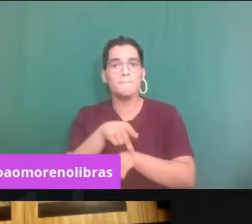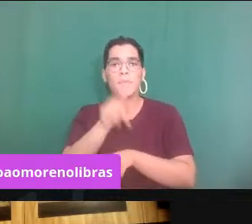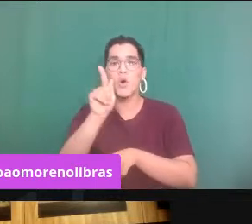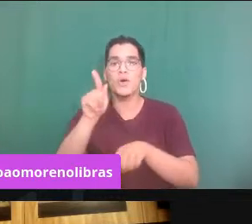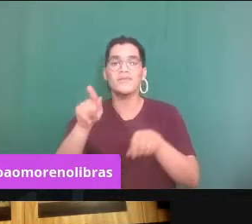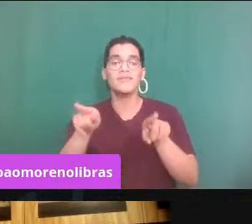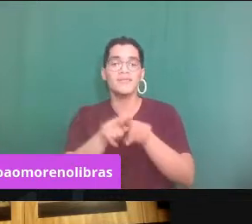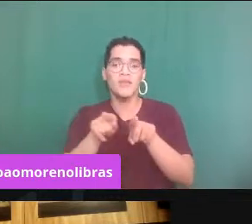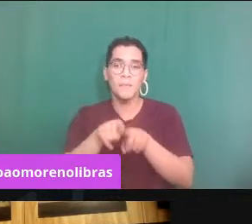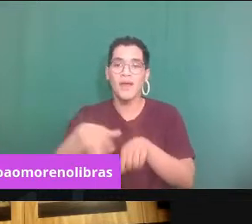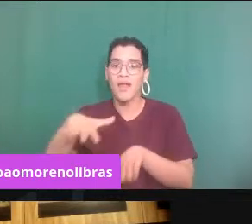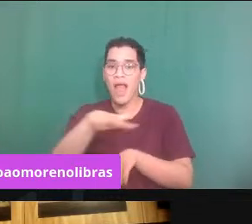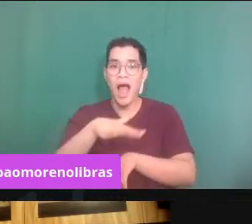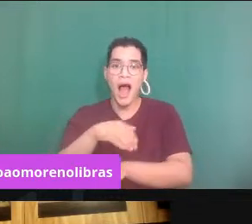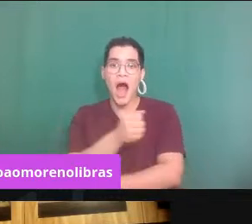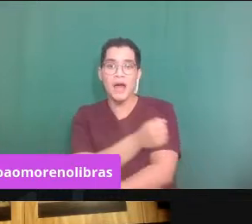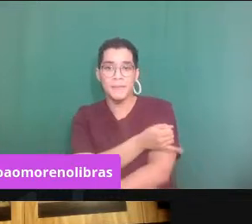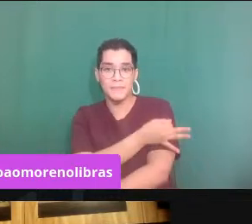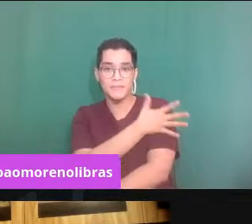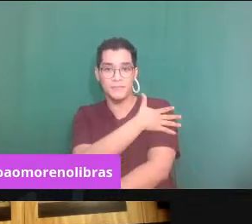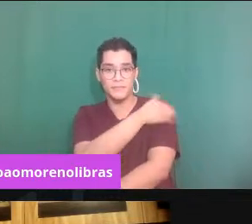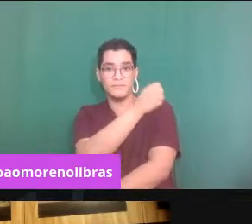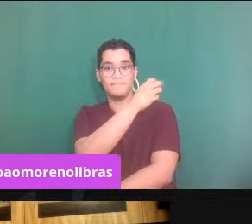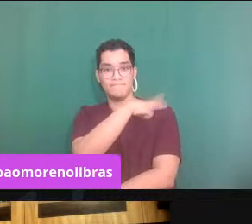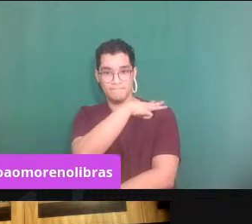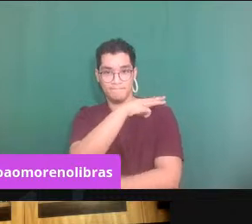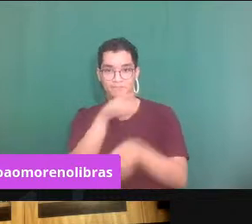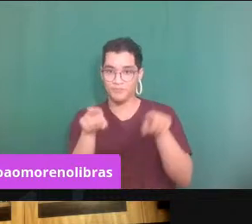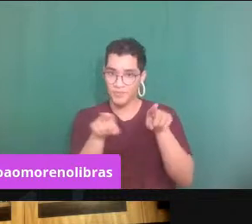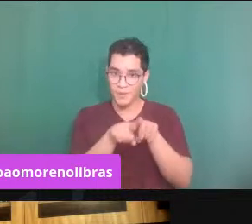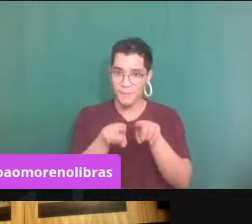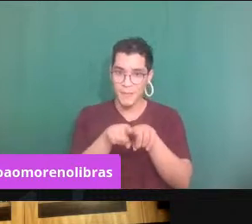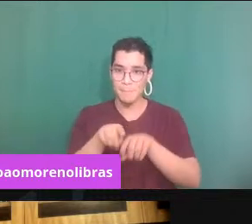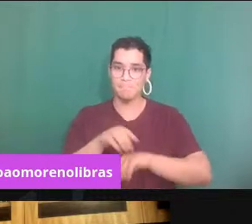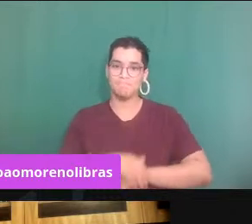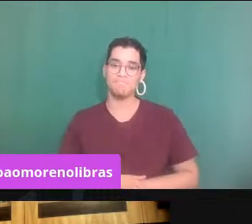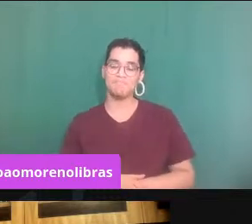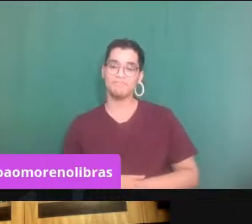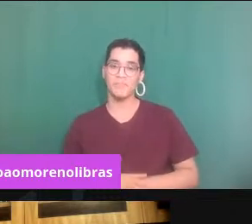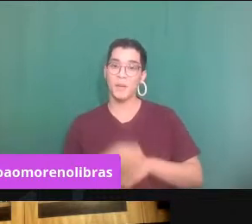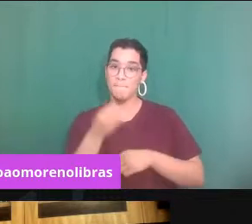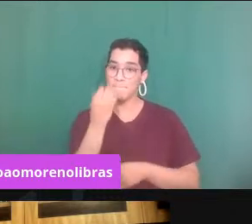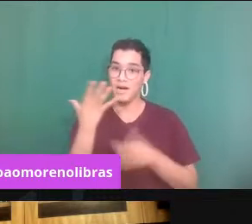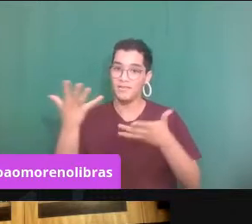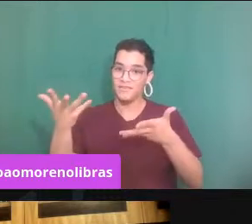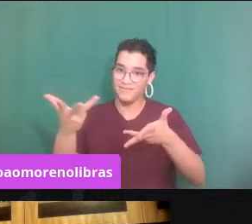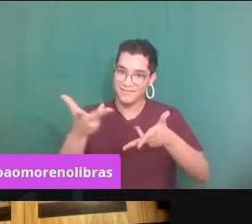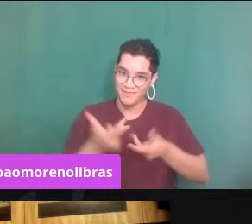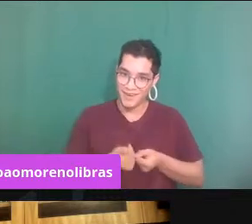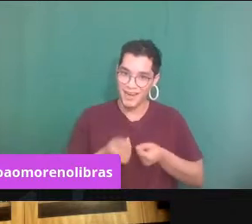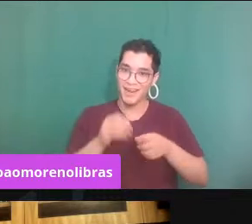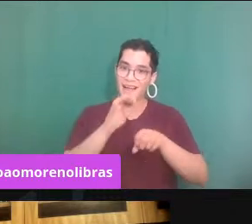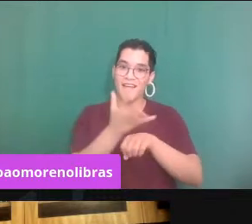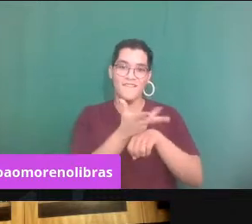educação básica também. Então, seja muito bem-vinda e que este evento possa nos agraciar cada vez mais.